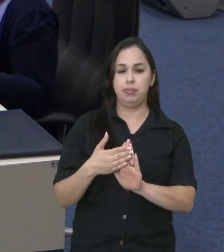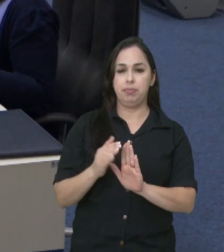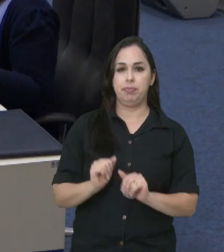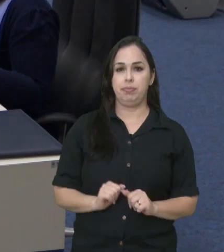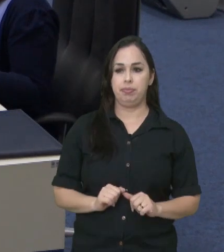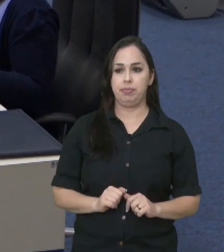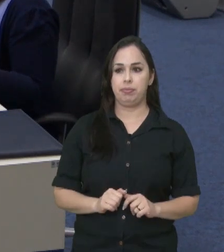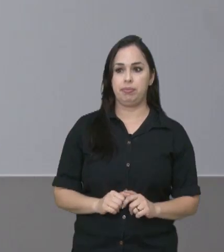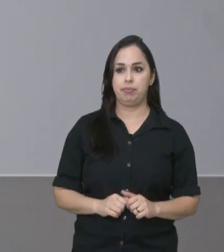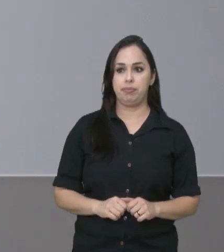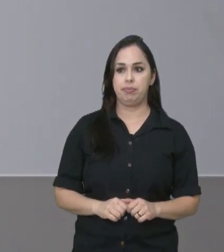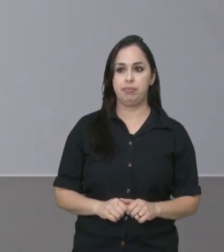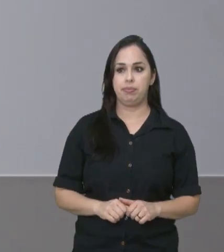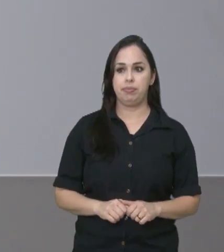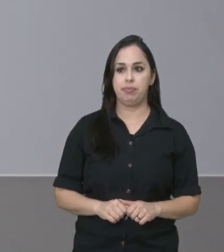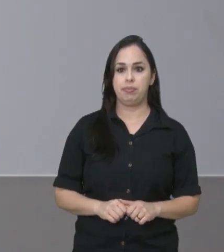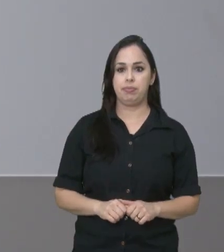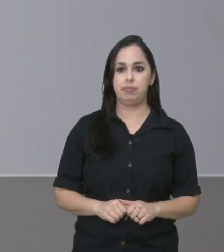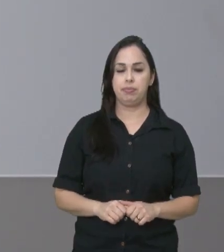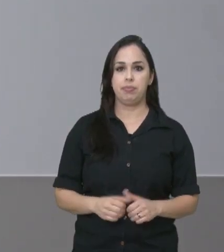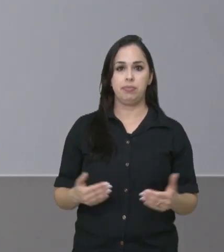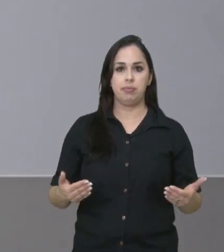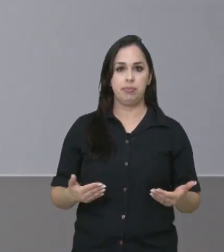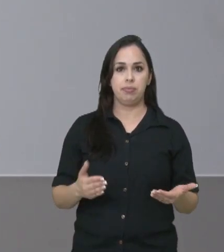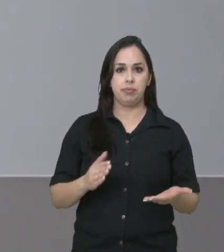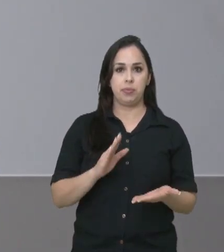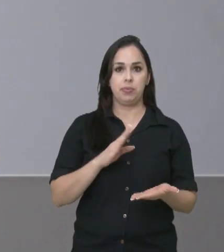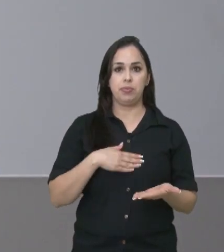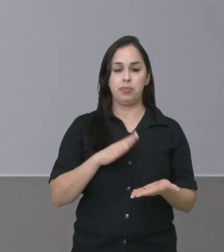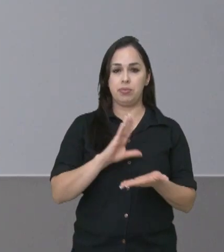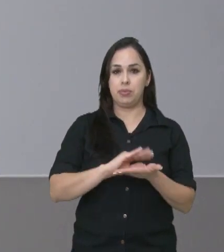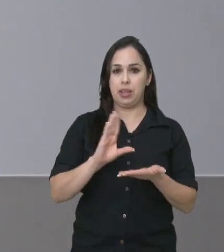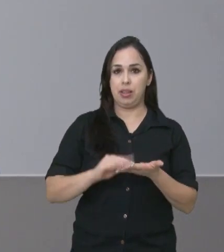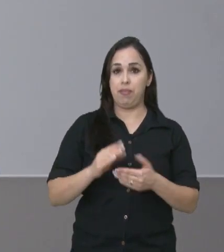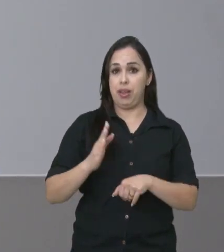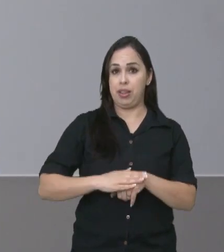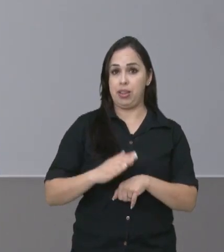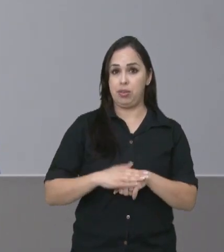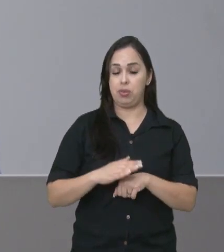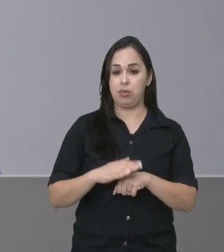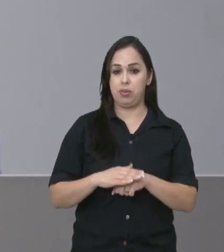expediente. Em votação as atas